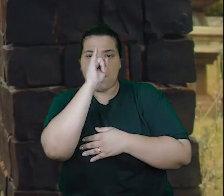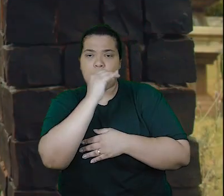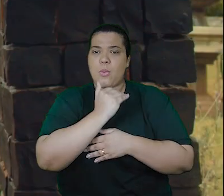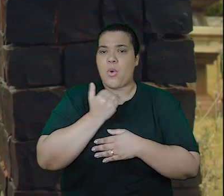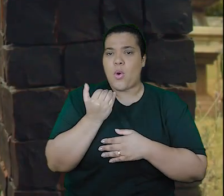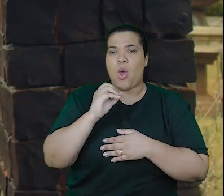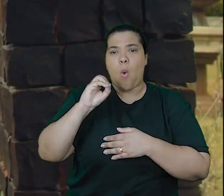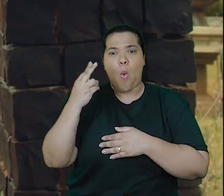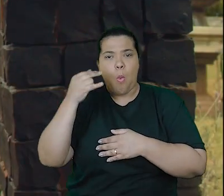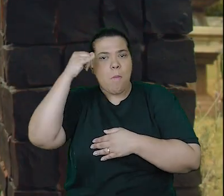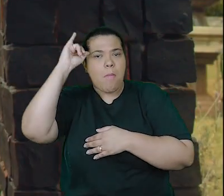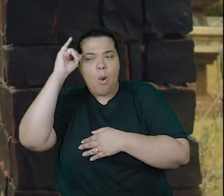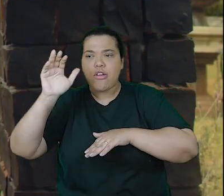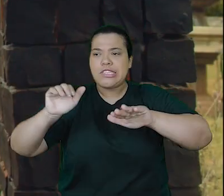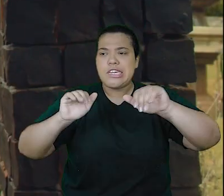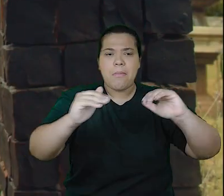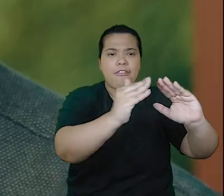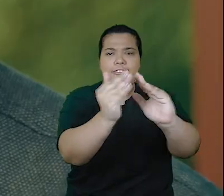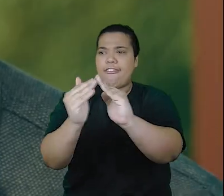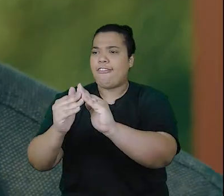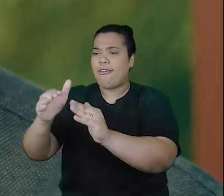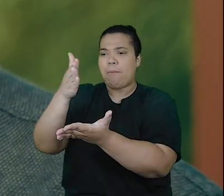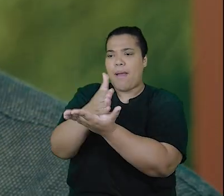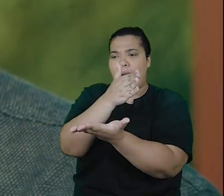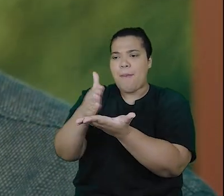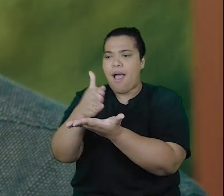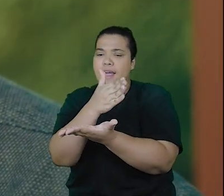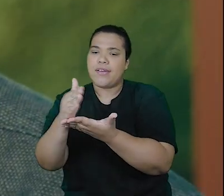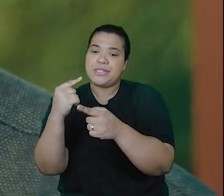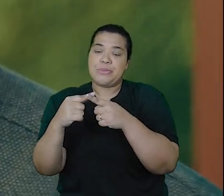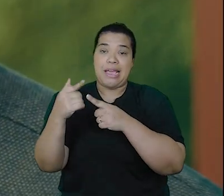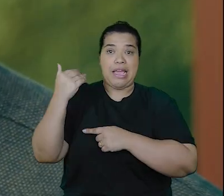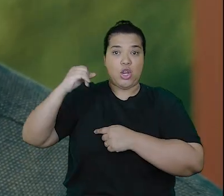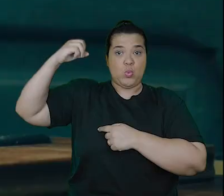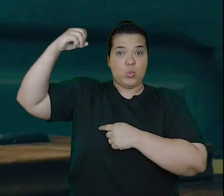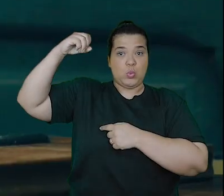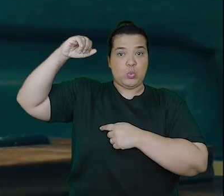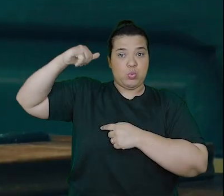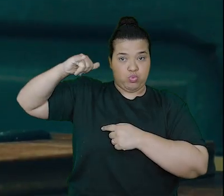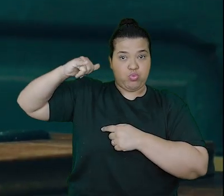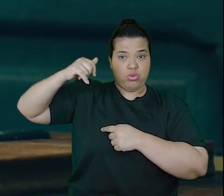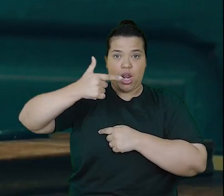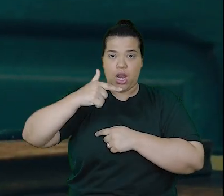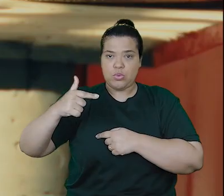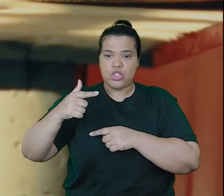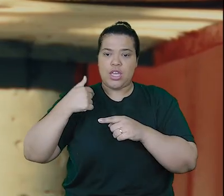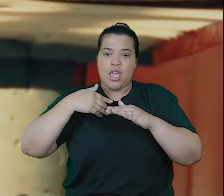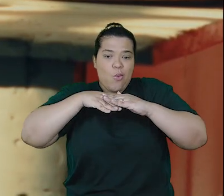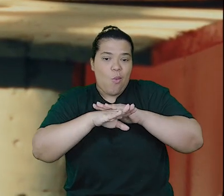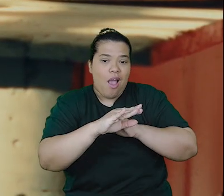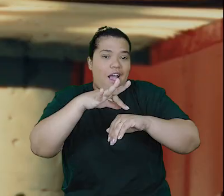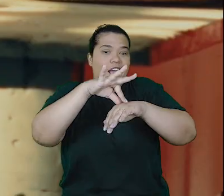boi, chamava os vizinhos e repartiam entre si, porque quando não existia energia elétrica, não tinha como conservar